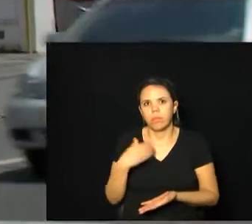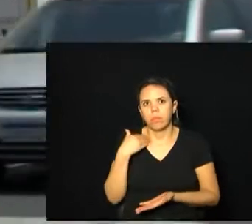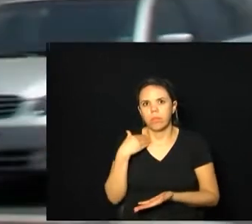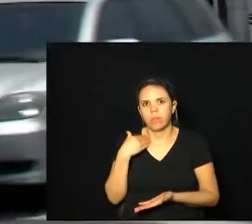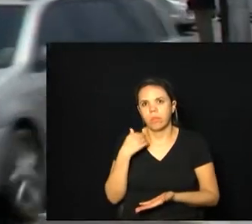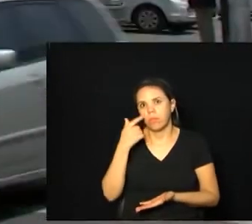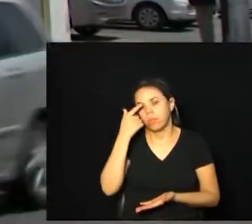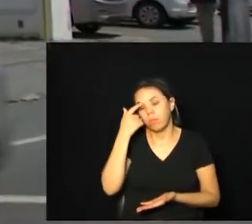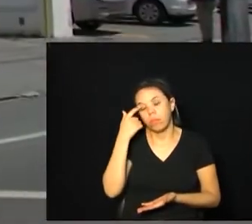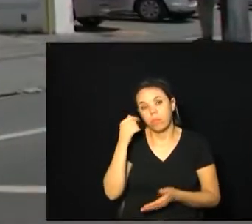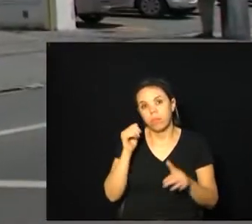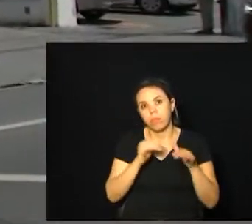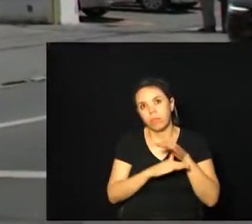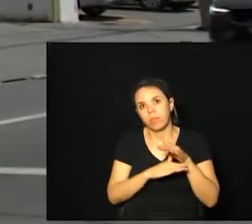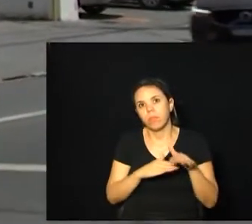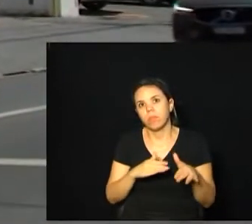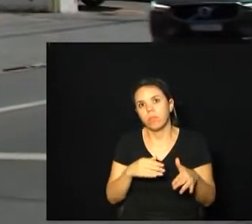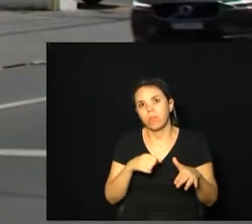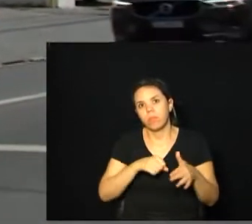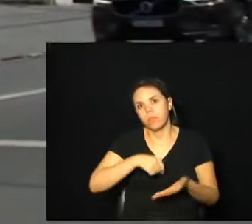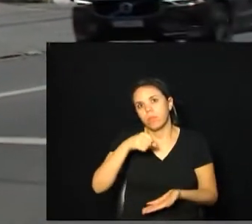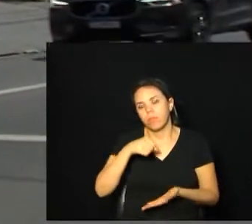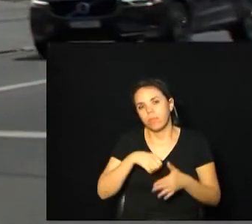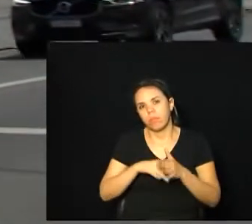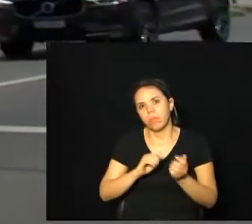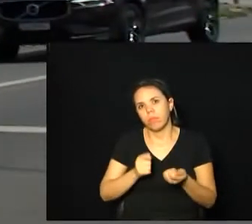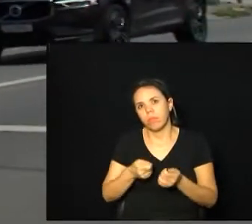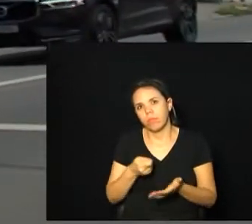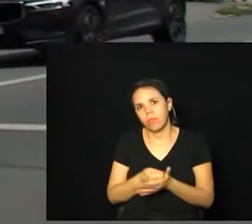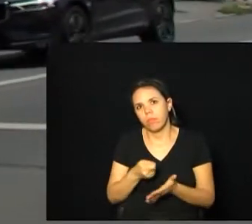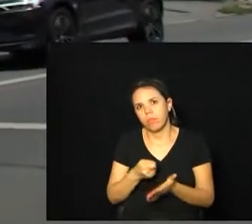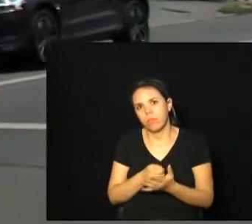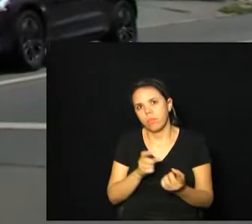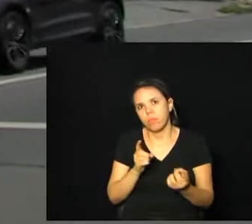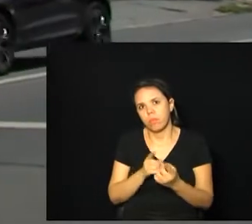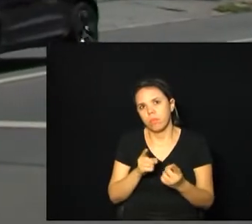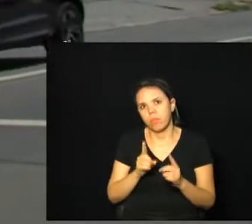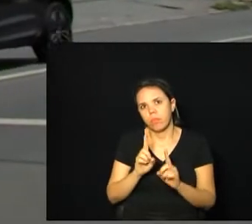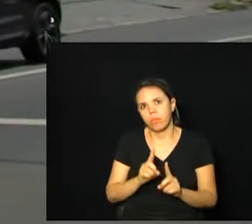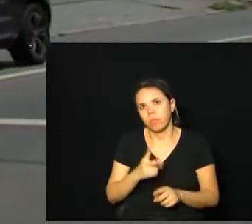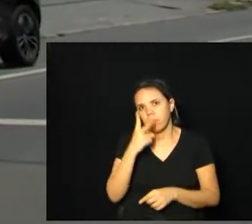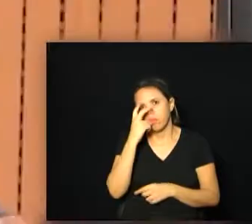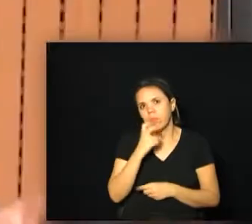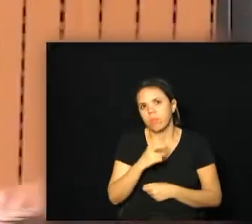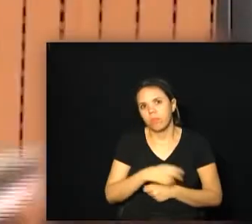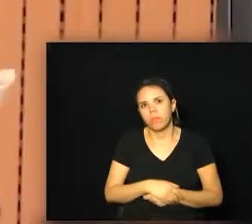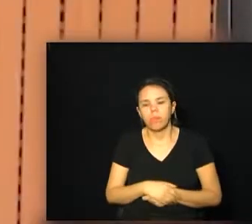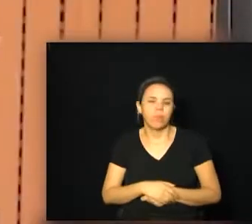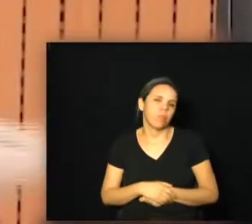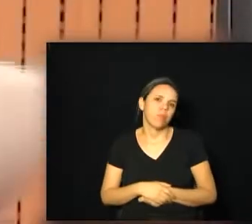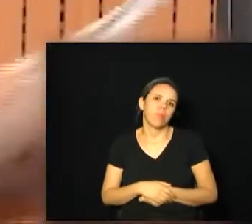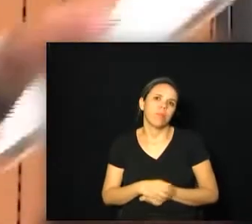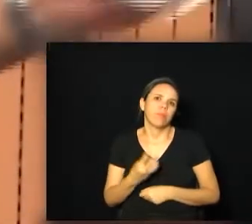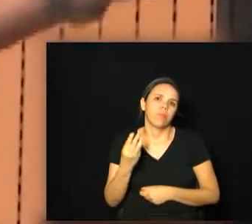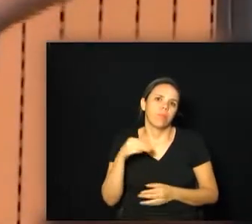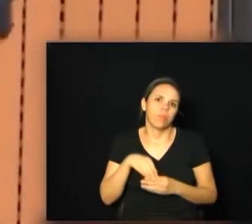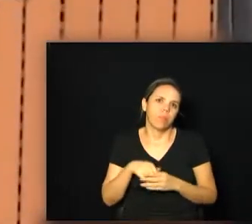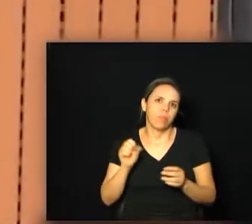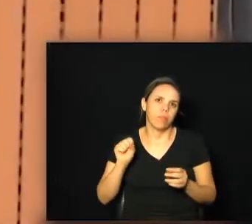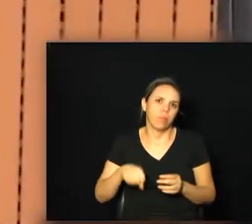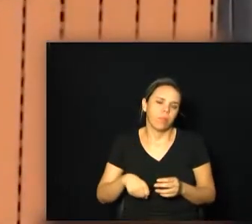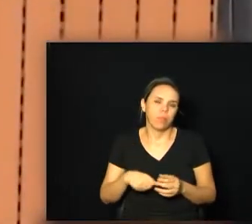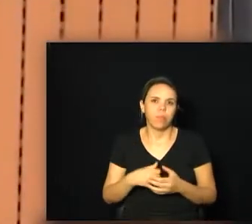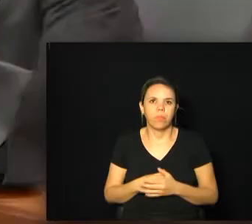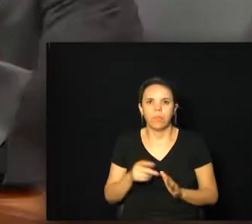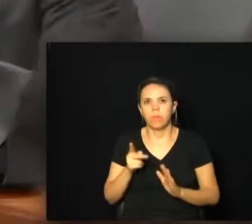manter guarda-volumes, além de adequar as agências para atendimento a deficientes visuais. Com 3 votos favoráveis,